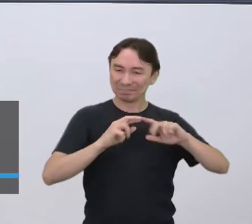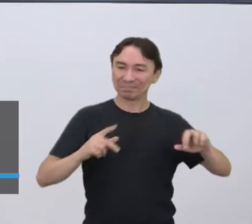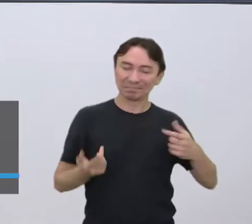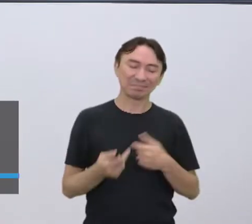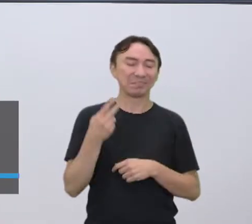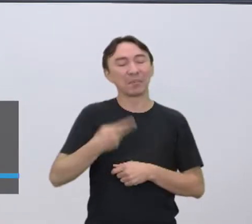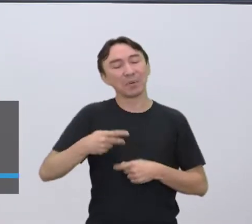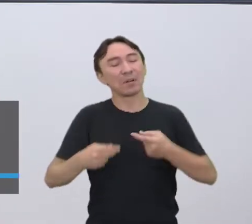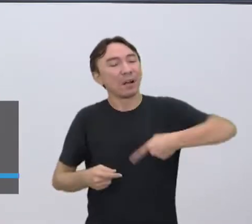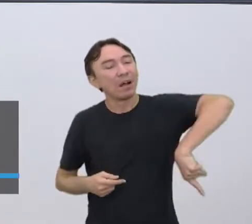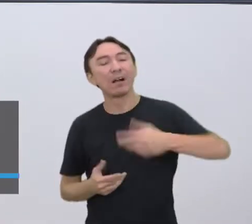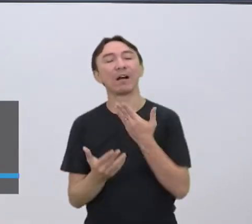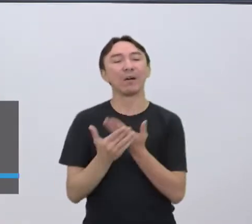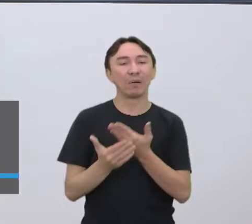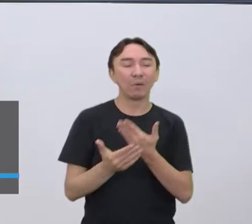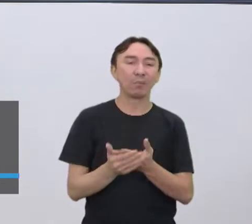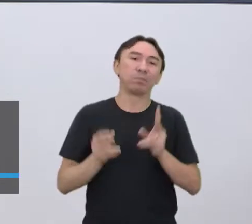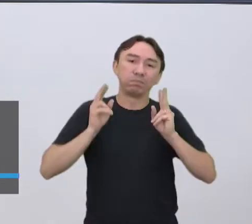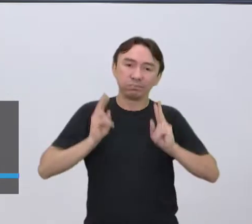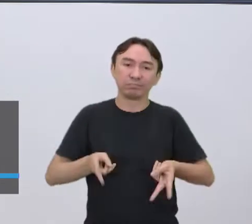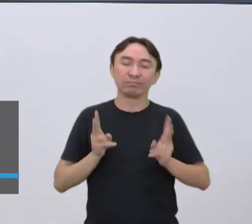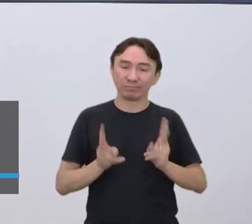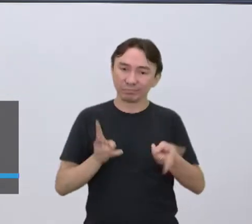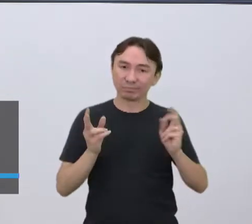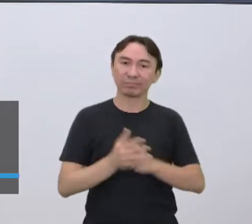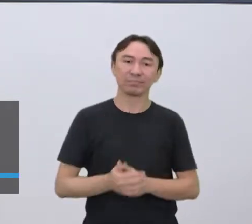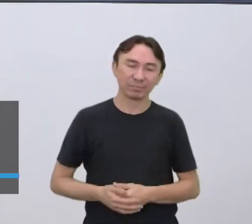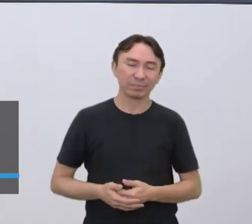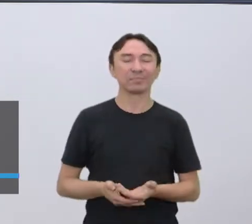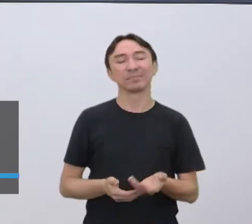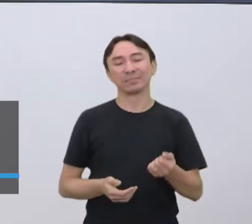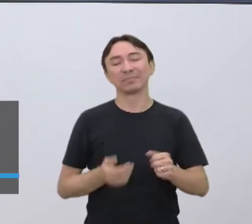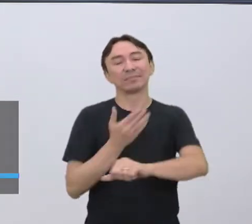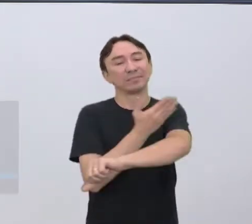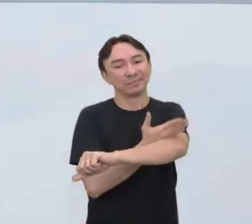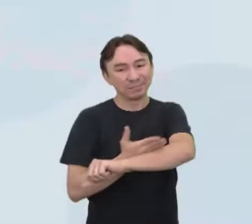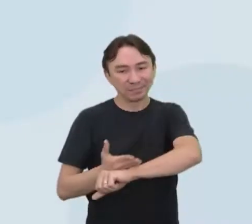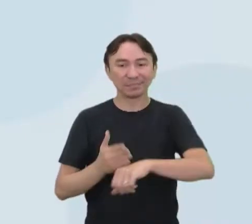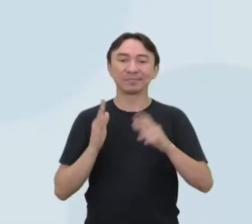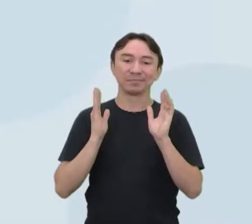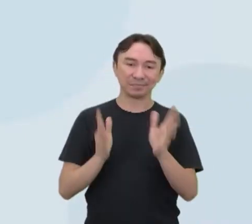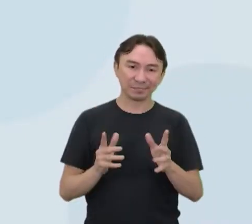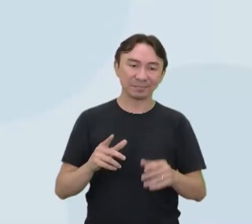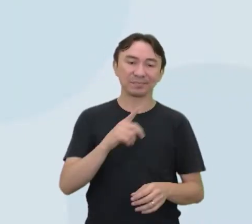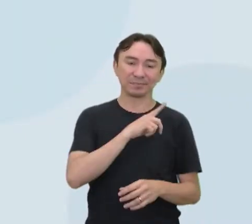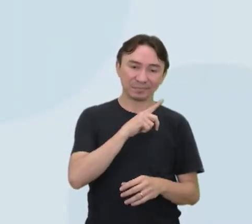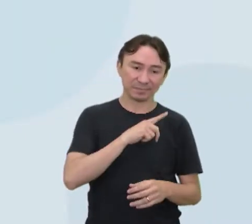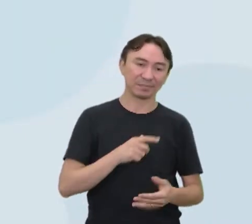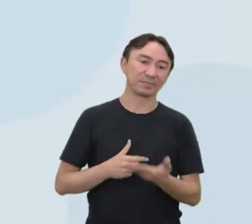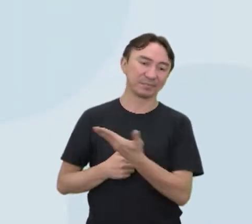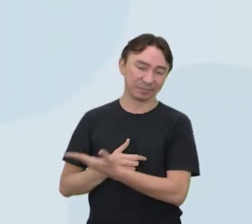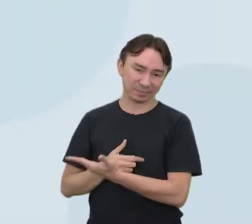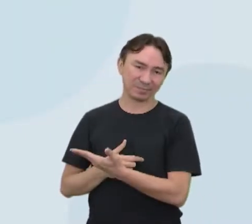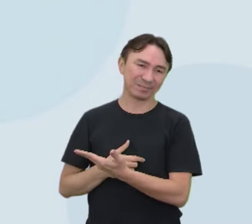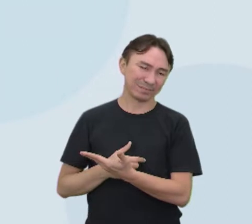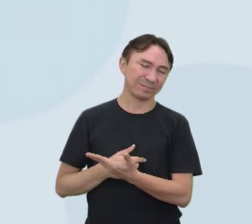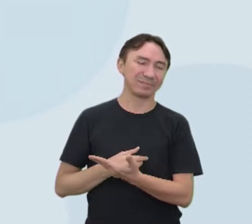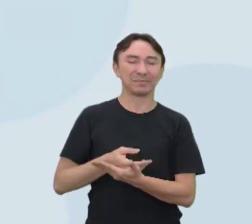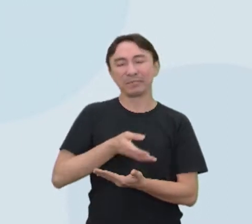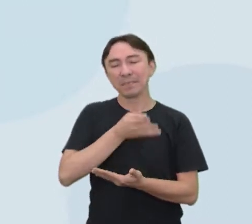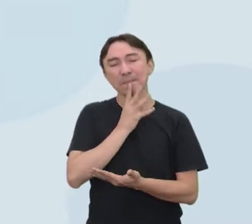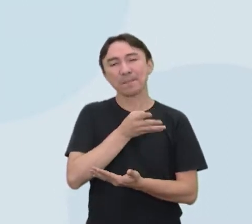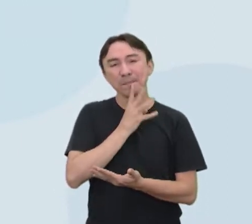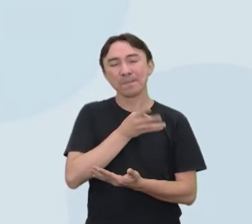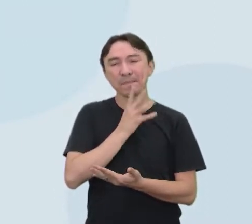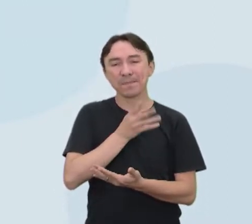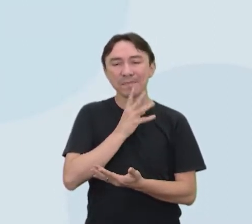nossas aulas. Beleza? Então, lembrando, sempre já estão acostumados, a capinha aí que vocês já visualizam praticamente aí